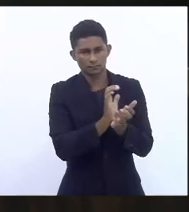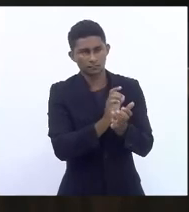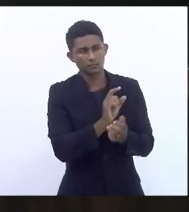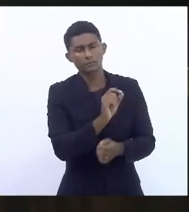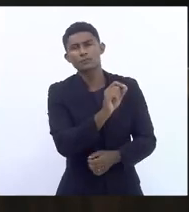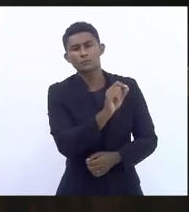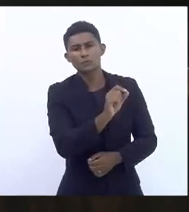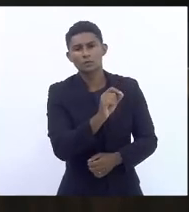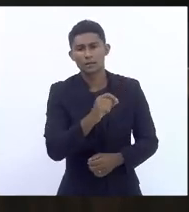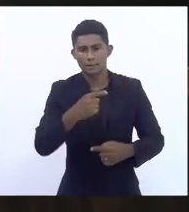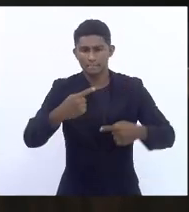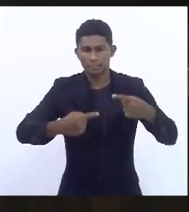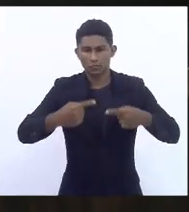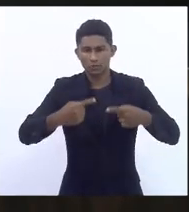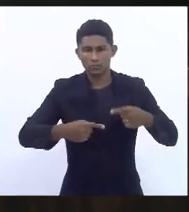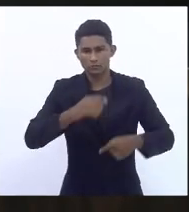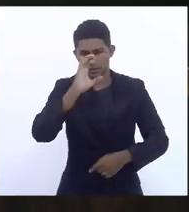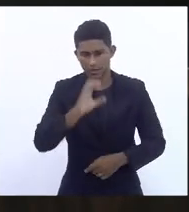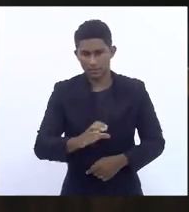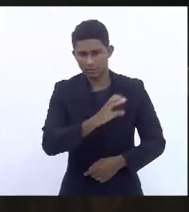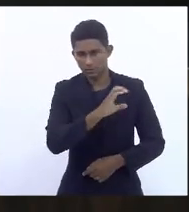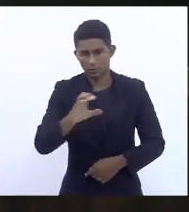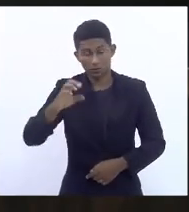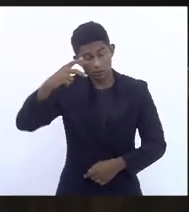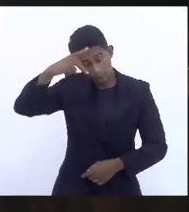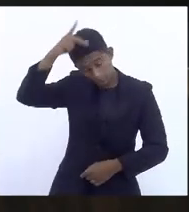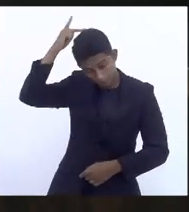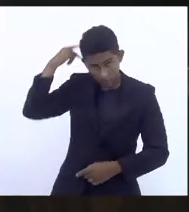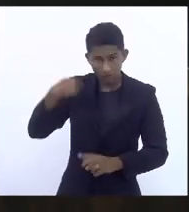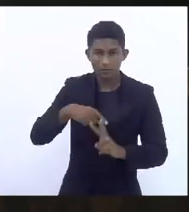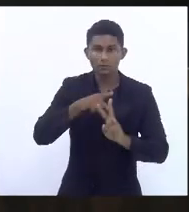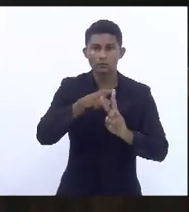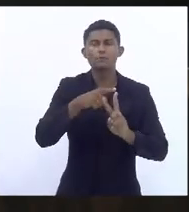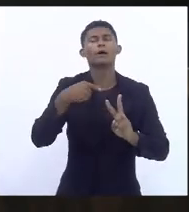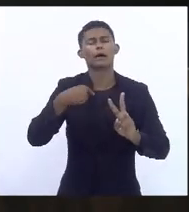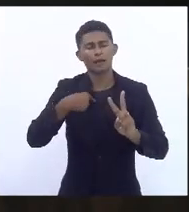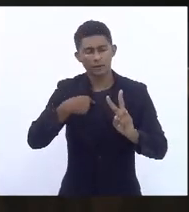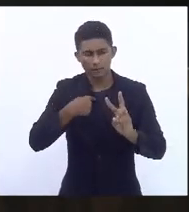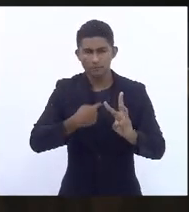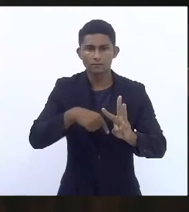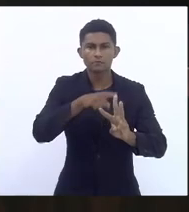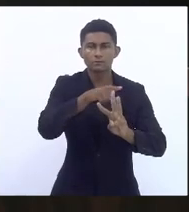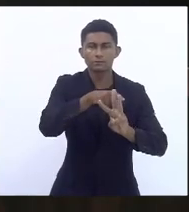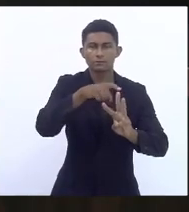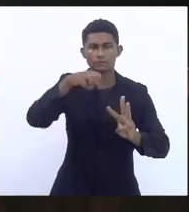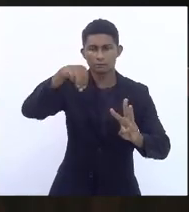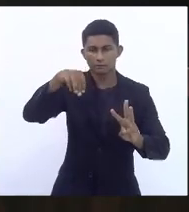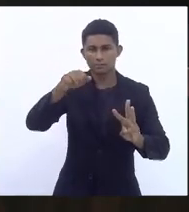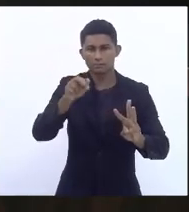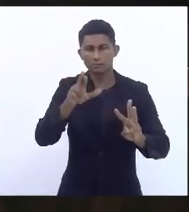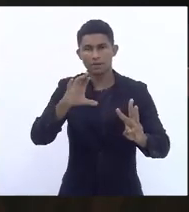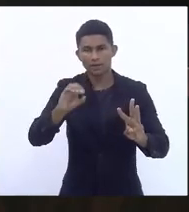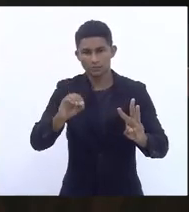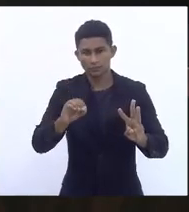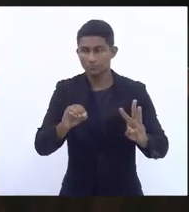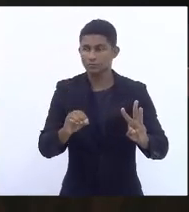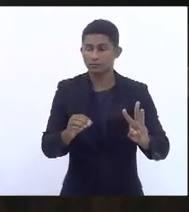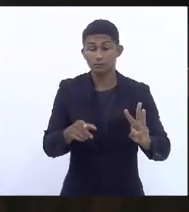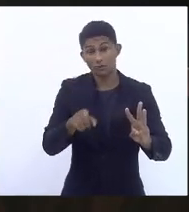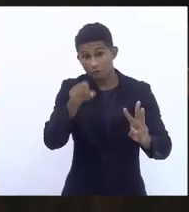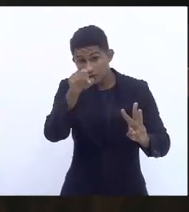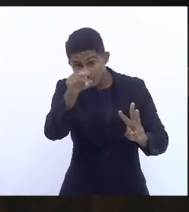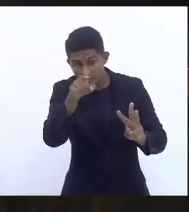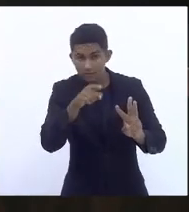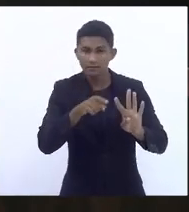católicos. Deputado Luiz Paulo pertence, eu pertenço, deputado Márcio Gualberto. Eu também. E a Vossa Excelência também.